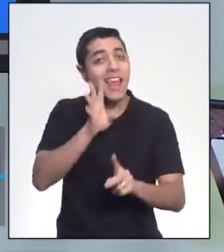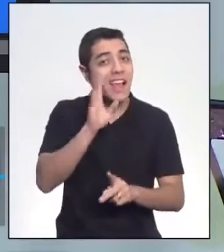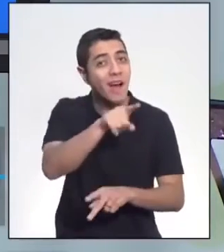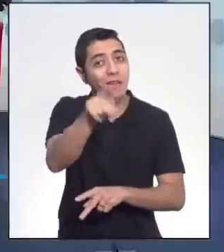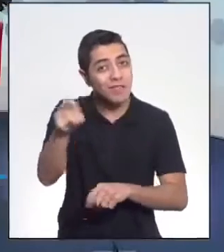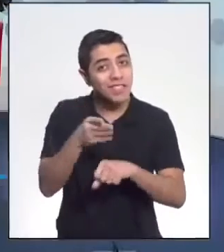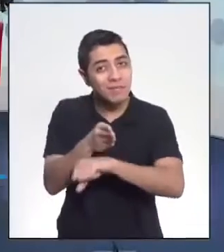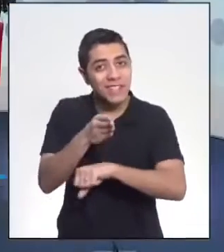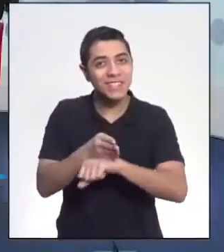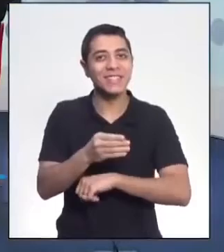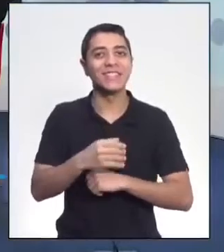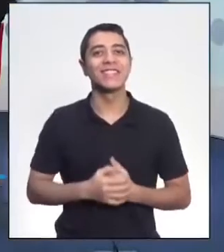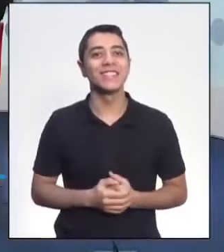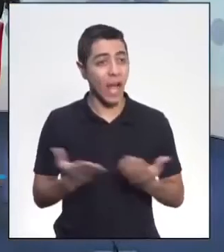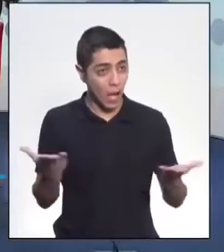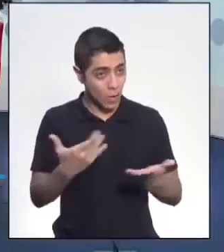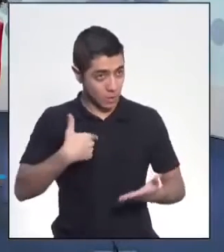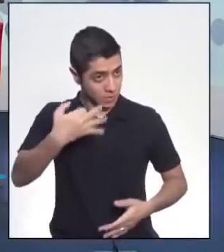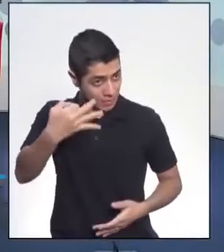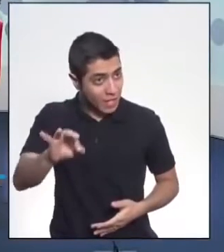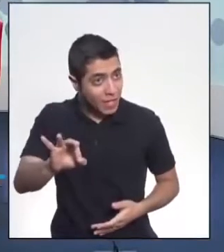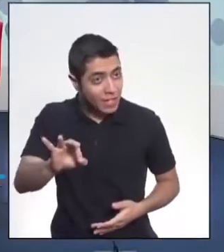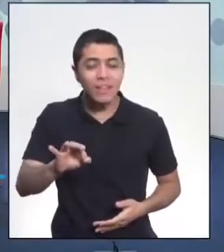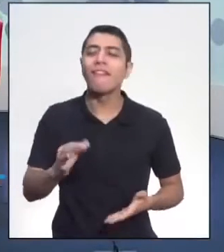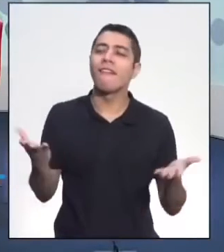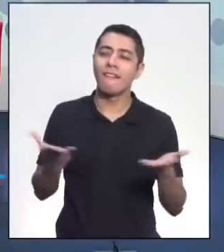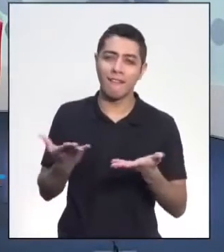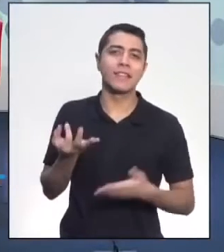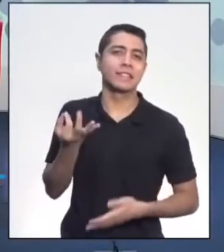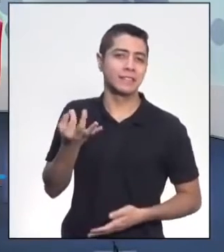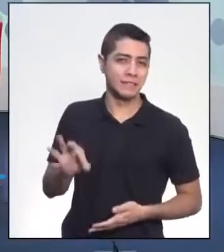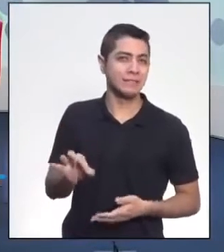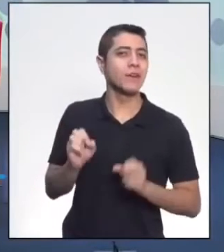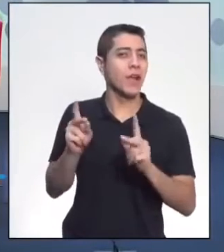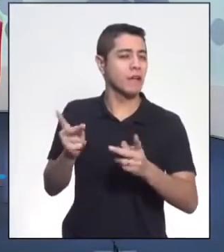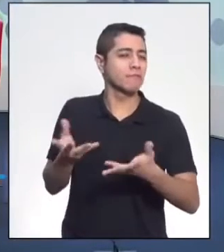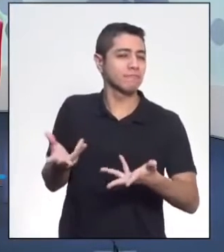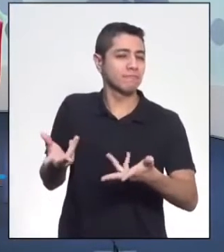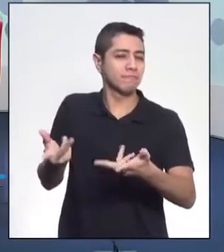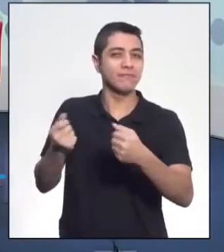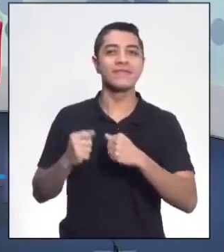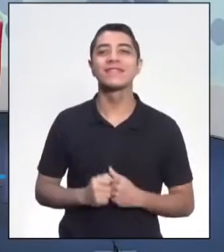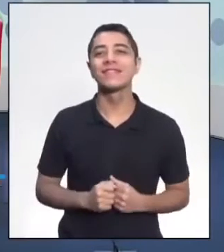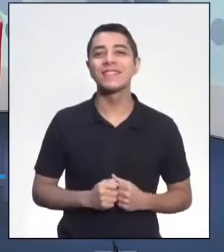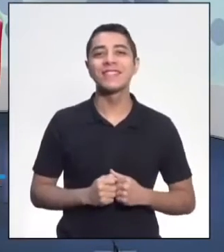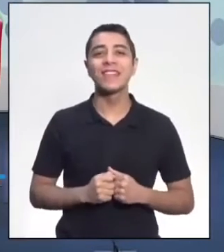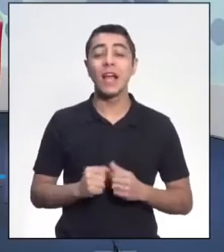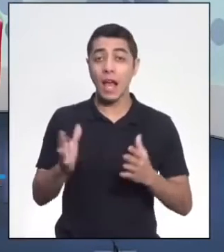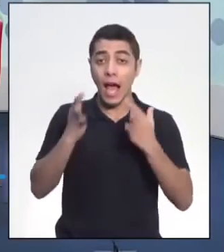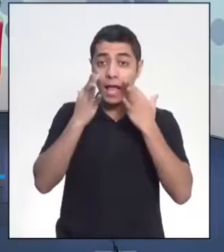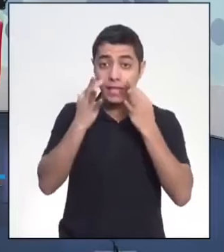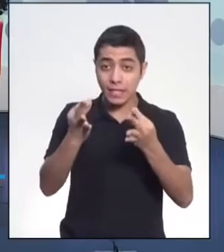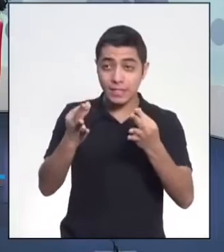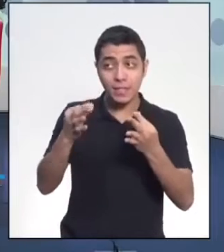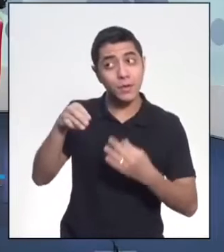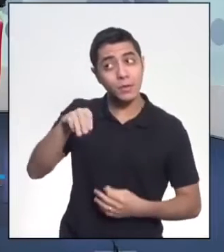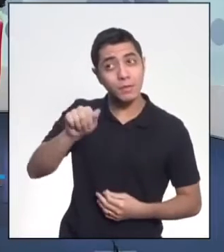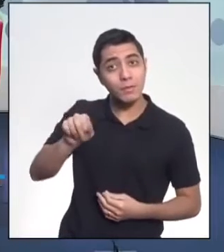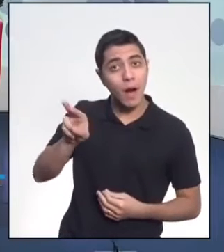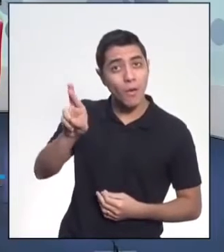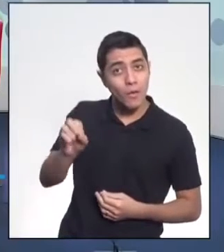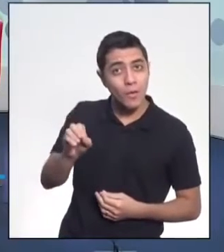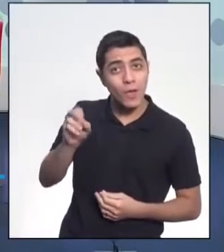favor. Agora fez direito, professora? Nossa, agora... Agora sim, vamos lá então? Agora fez muito. Ó, presta atenção, Mauro, essa habilidade é aquela nossa